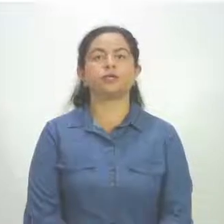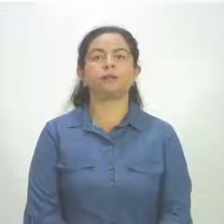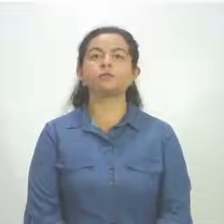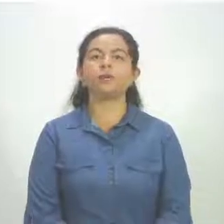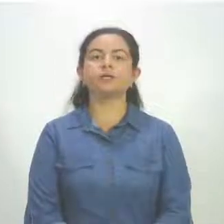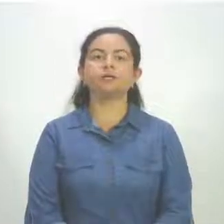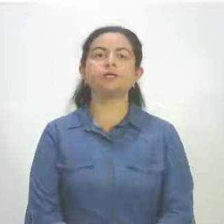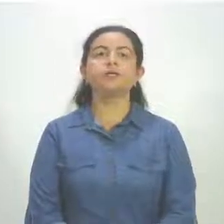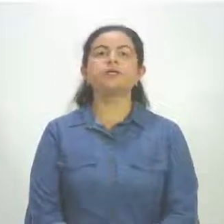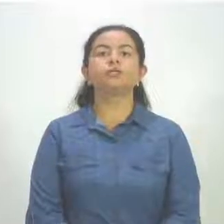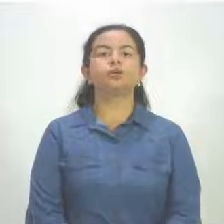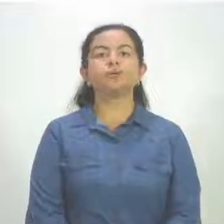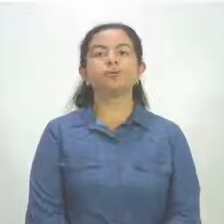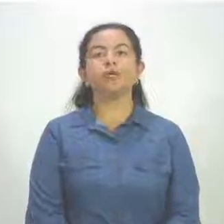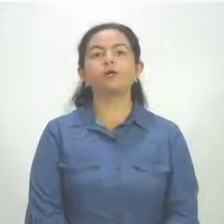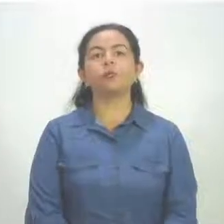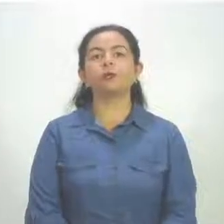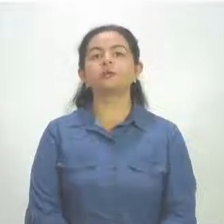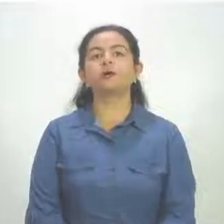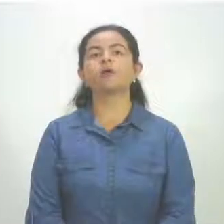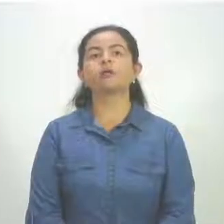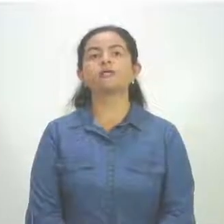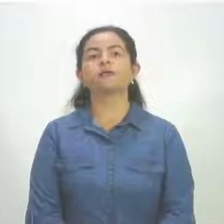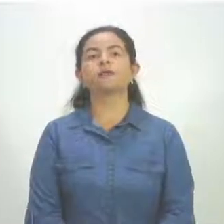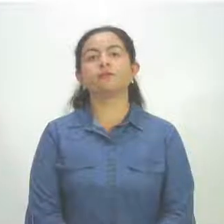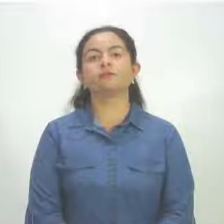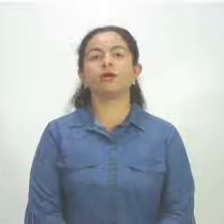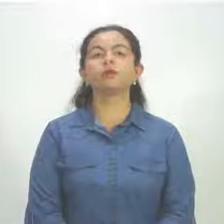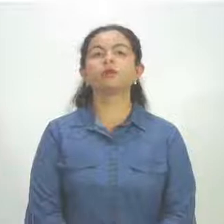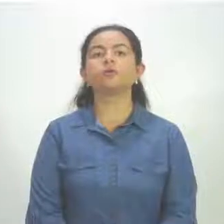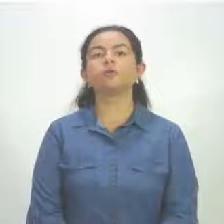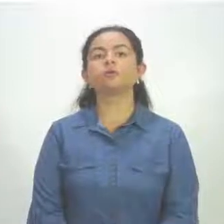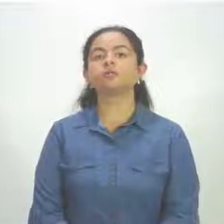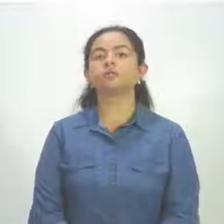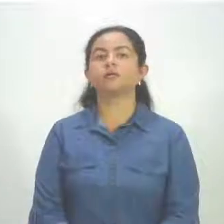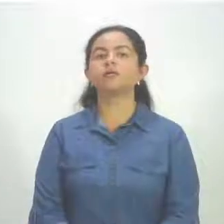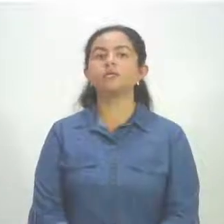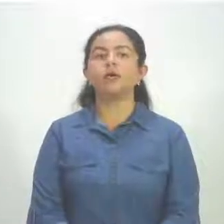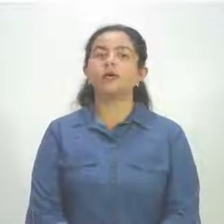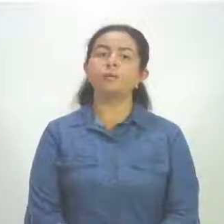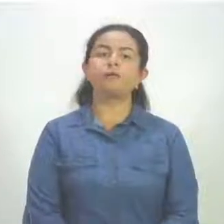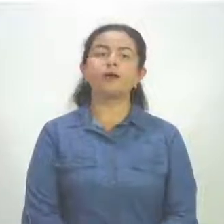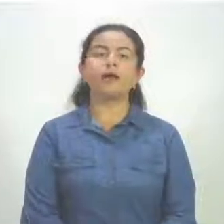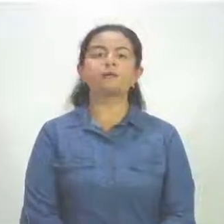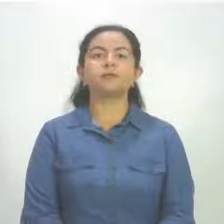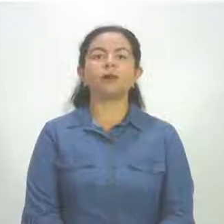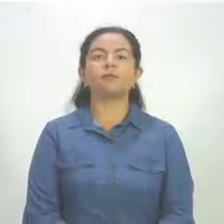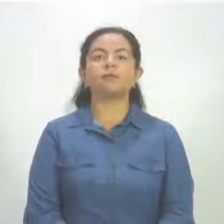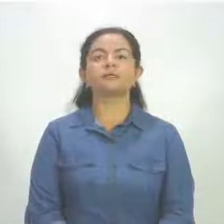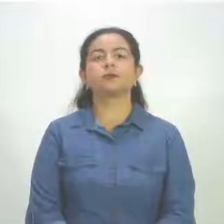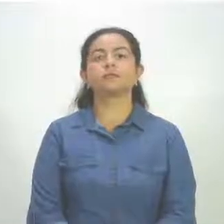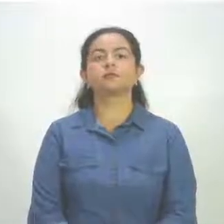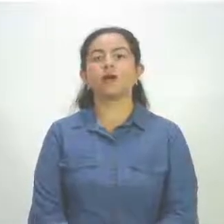discentes, na perspectiva de contribuir com a promoção e o desenvolvimento da autonomia dos estudantes e provocá-los a